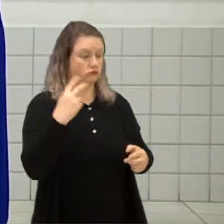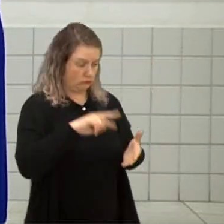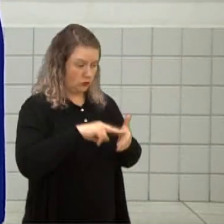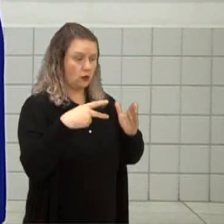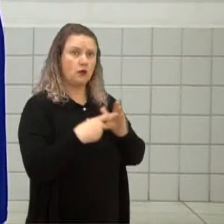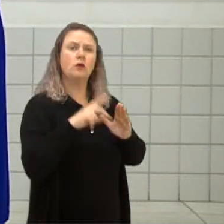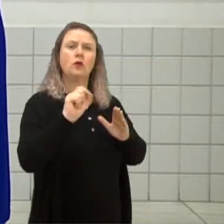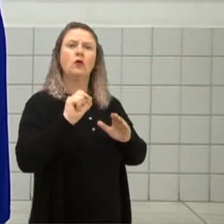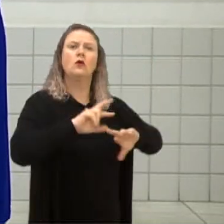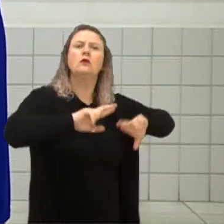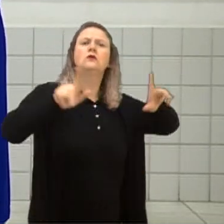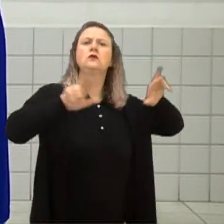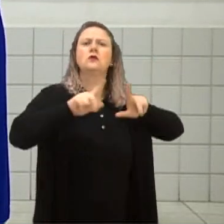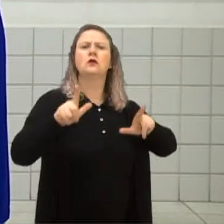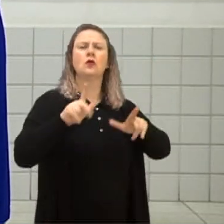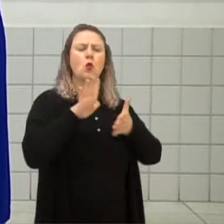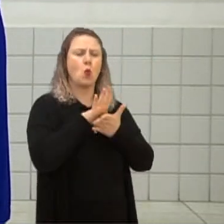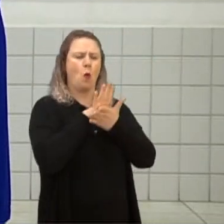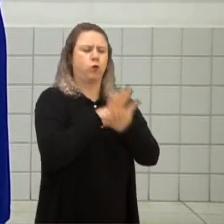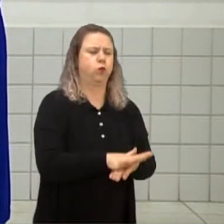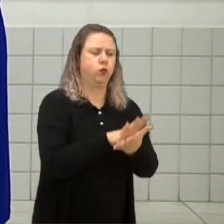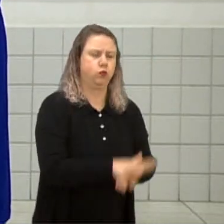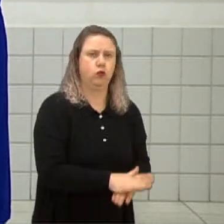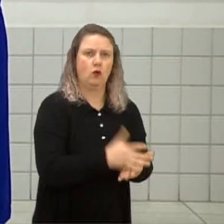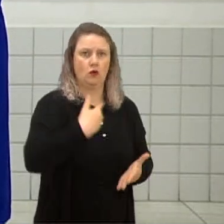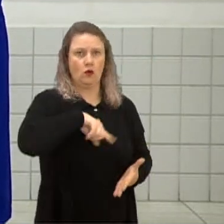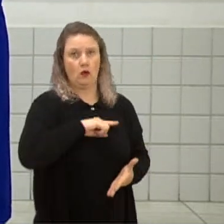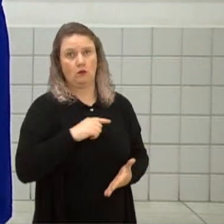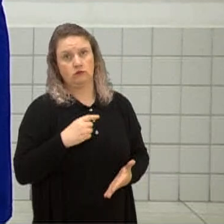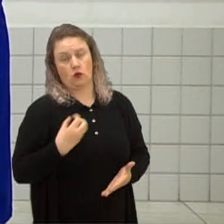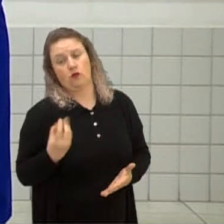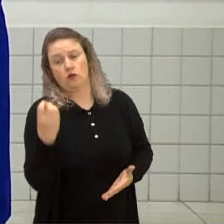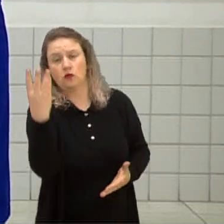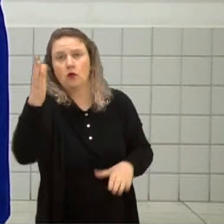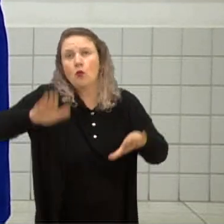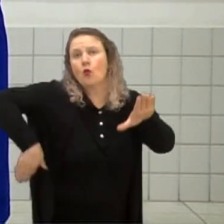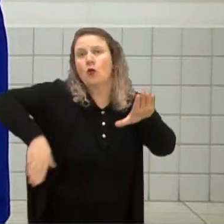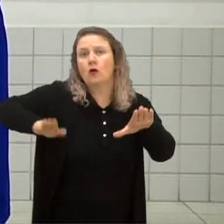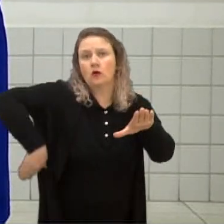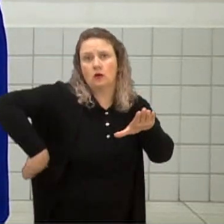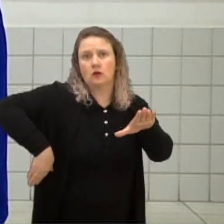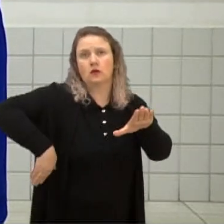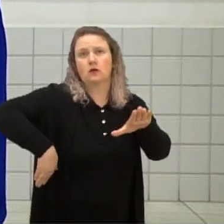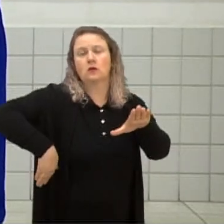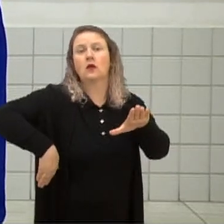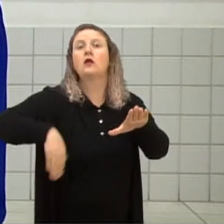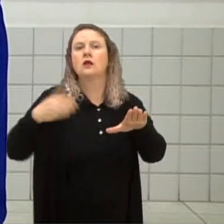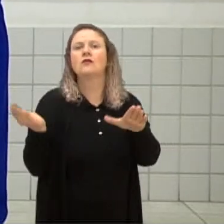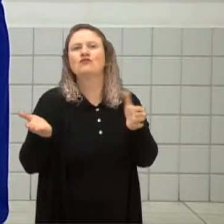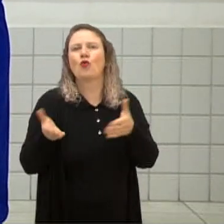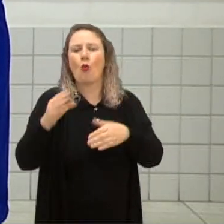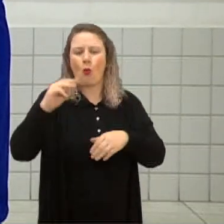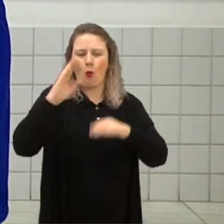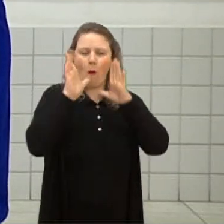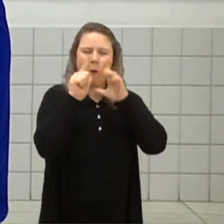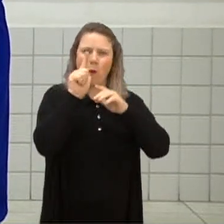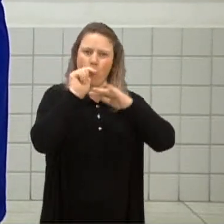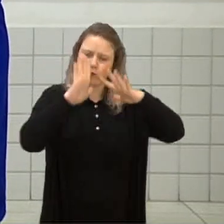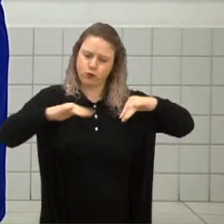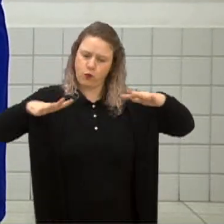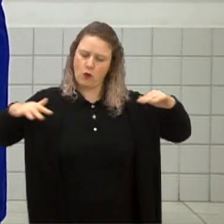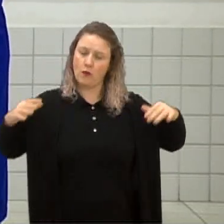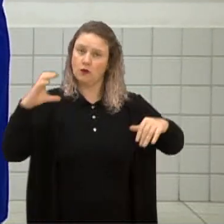significa a diferença de pressão, porque a gente está indo para o litoral, que o nível do mar é 0 metros. Então, essa diferença